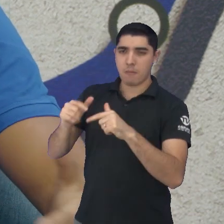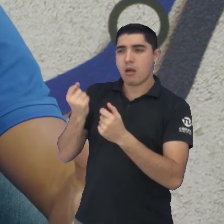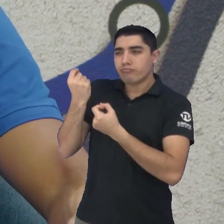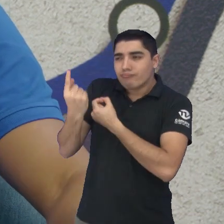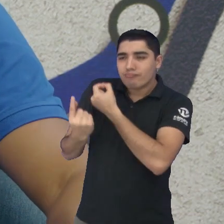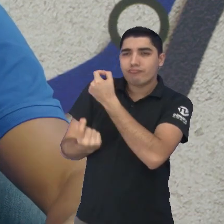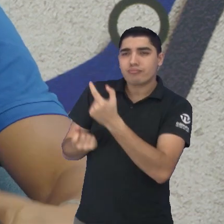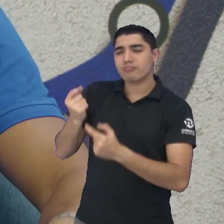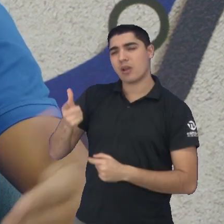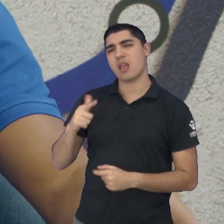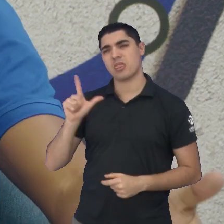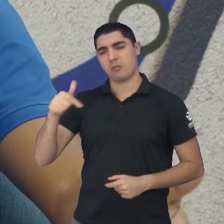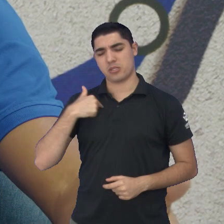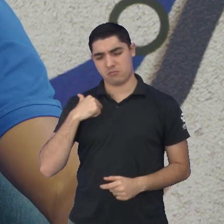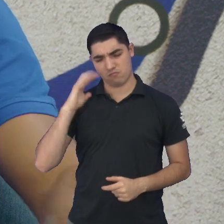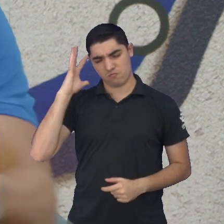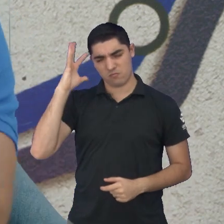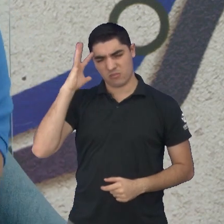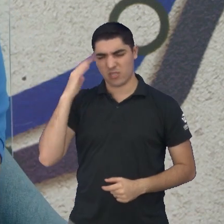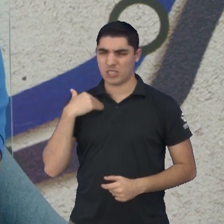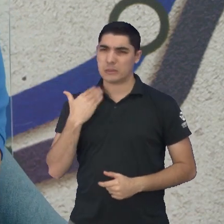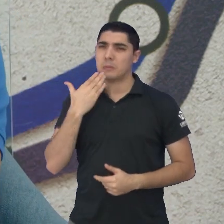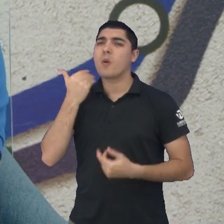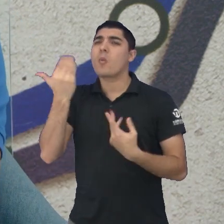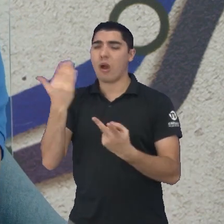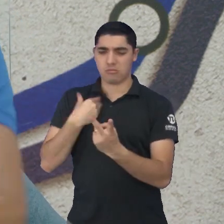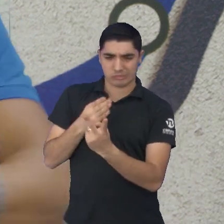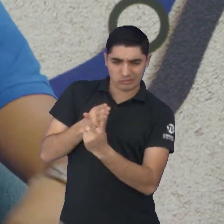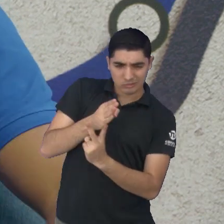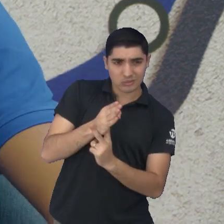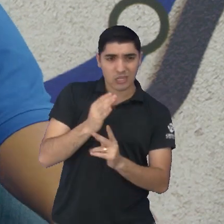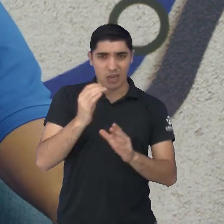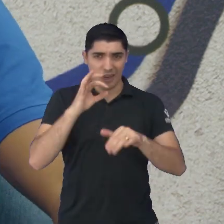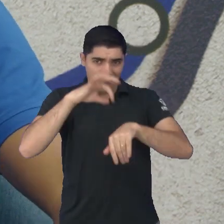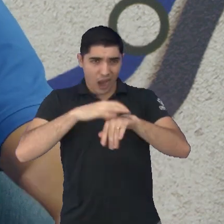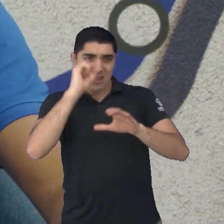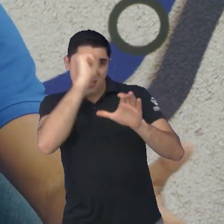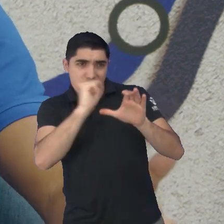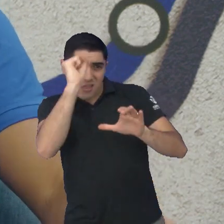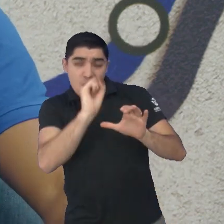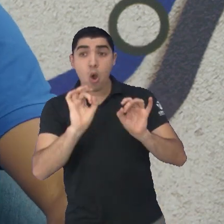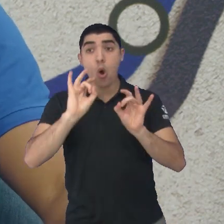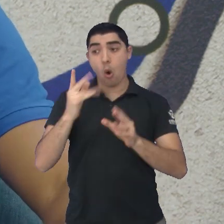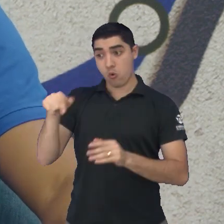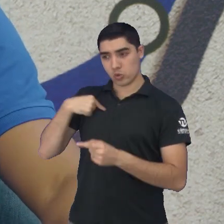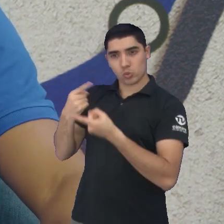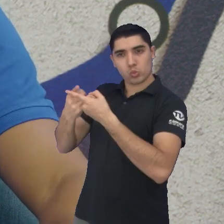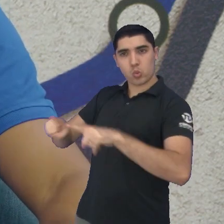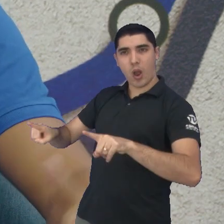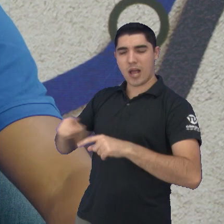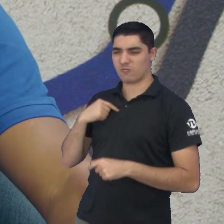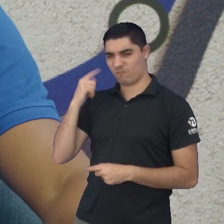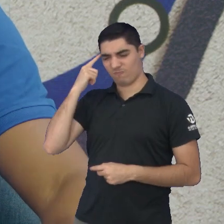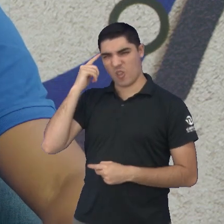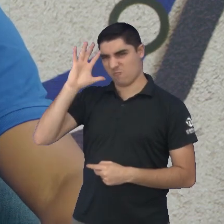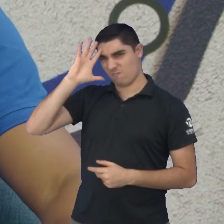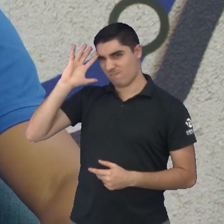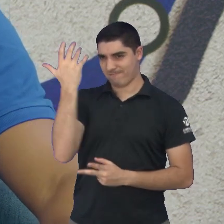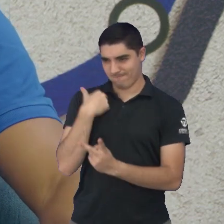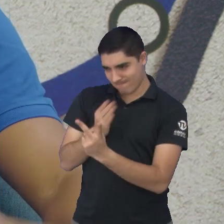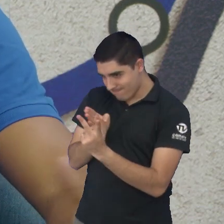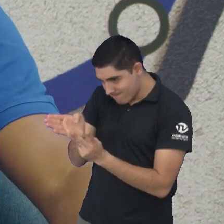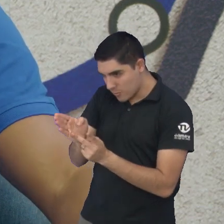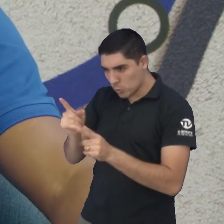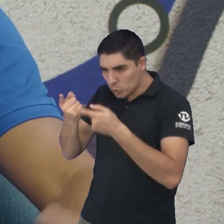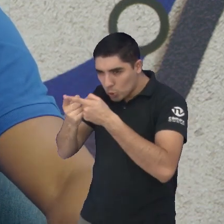fim eu não aguentei. Eu falei, ou eu trabalho no açougue ou eu faço churrasco. Foi então que eu tive essa ideia e graças a Deus optei